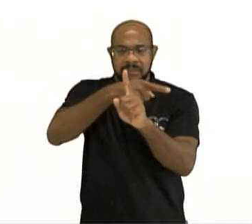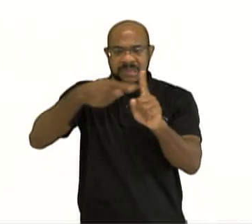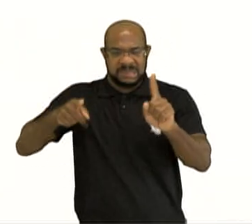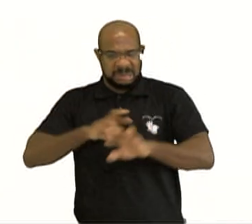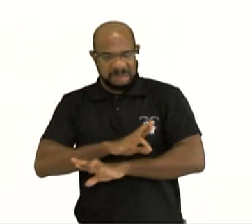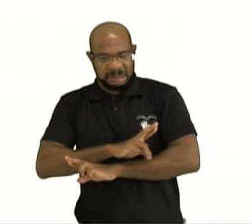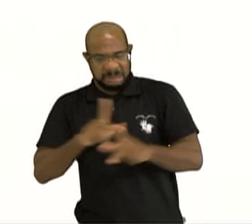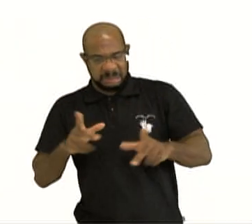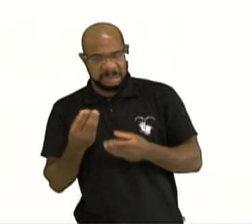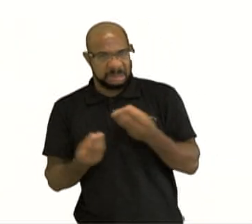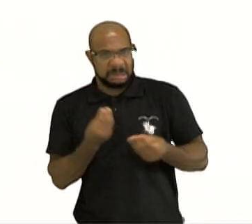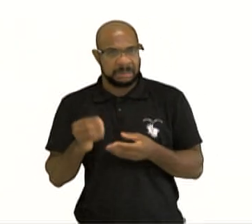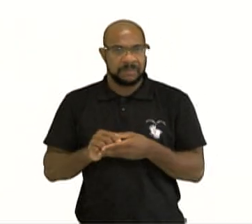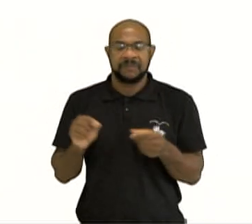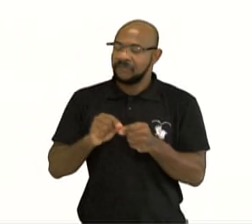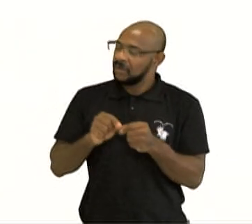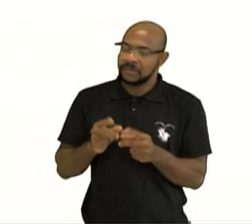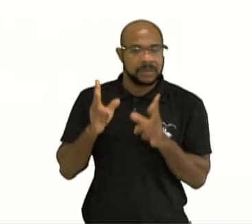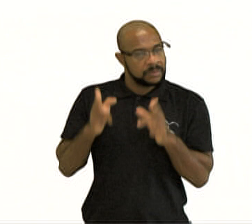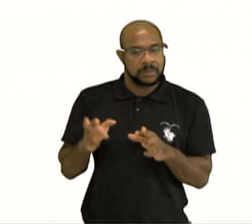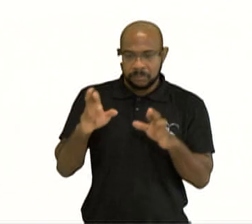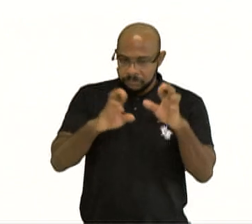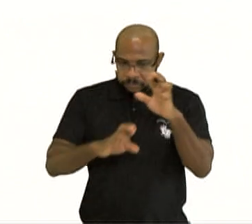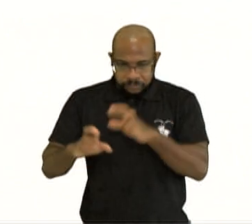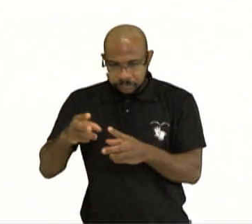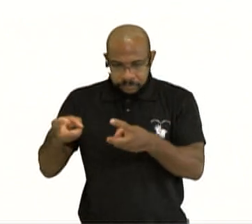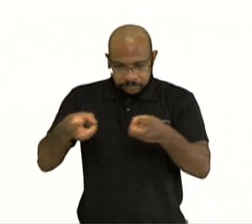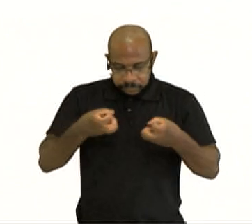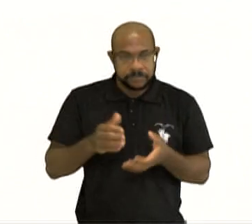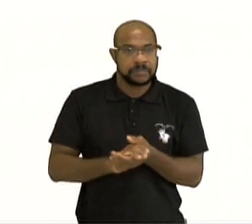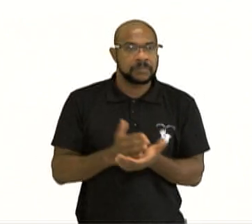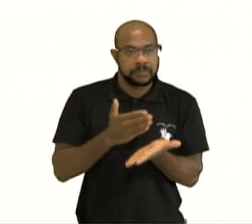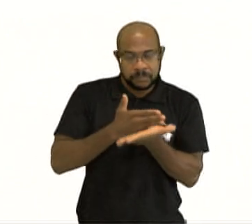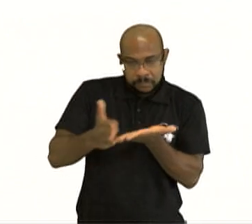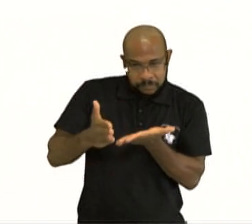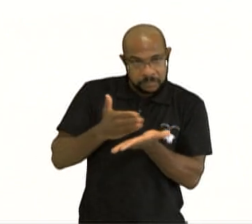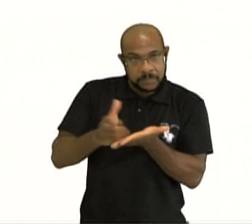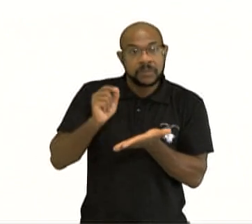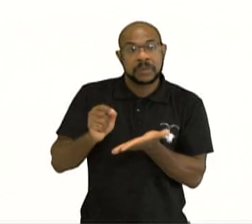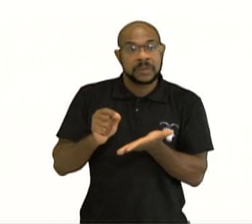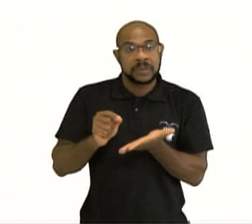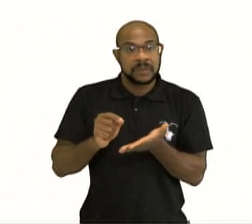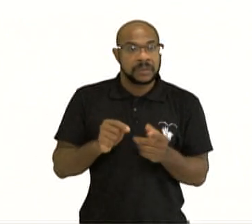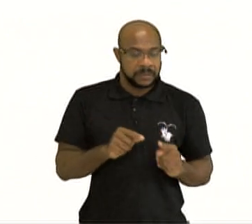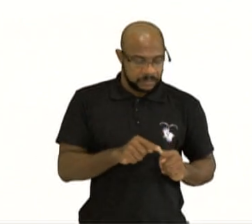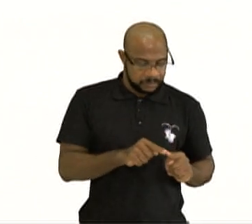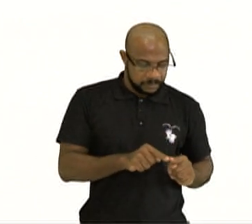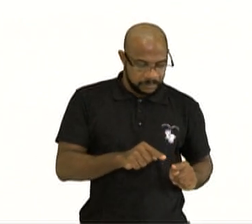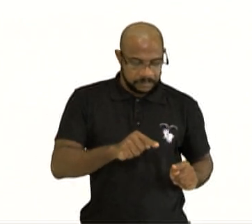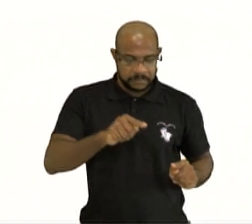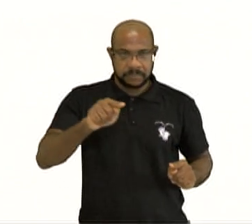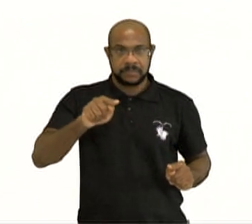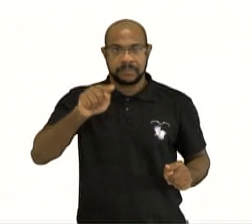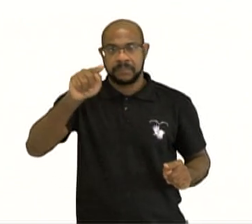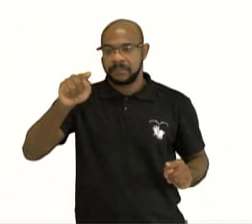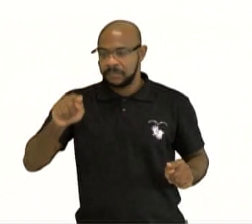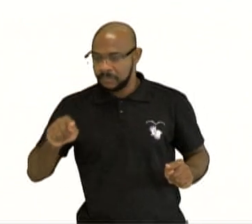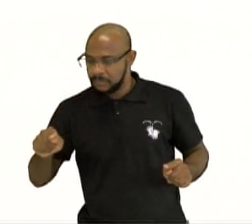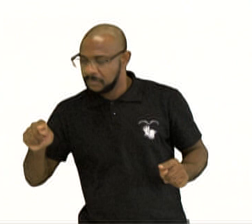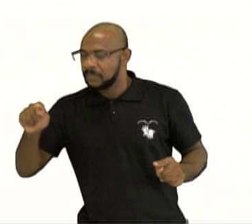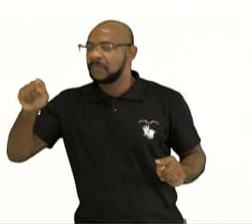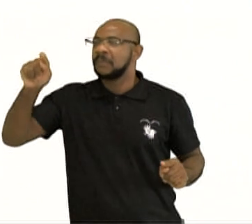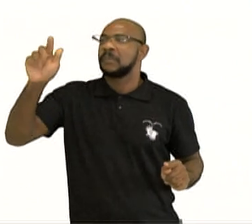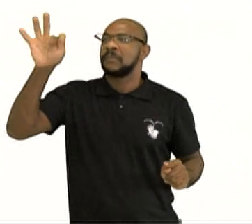diferentão, eu faço a mesma análise, o início do gráfico e o final deste gráfico.